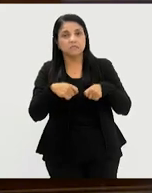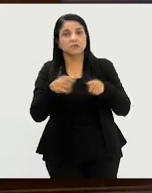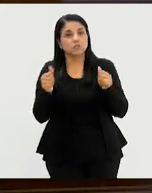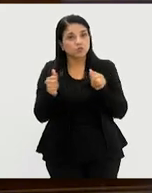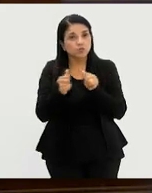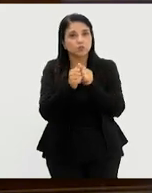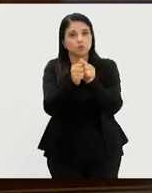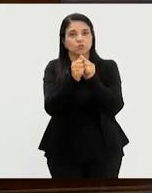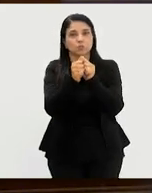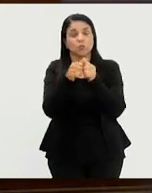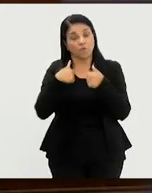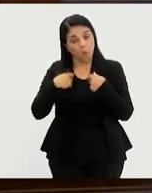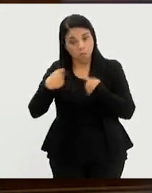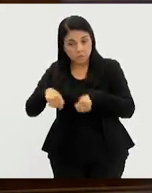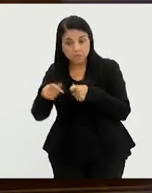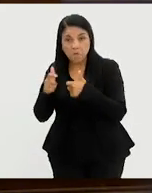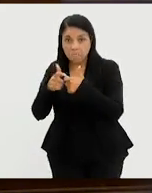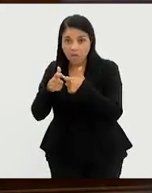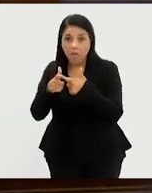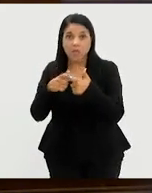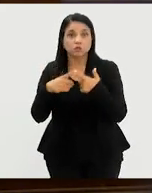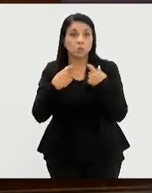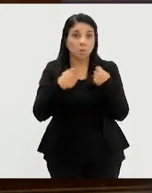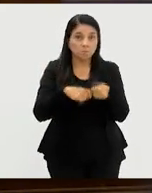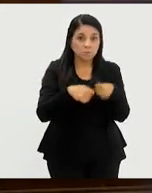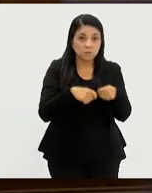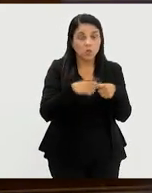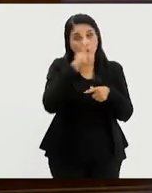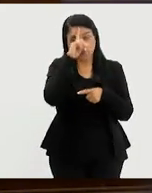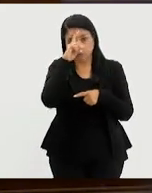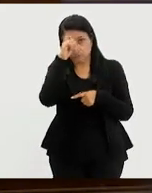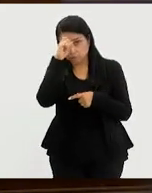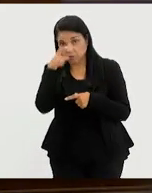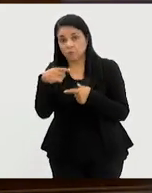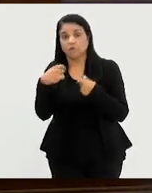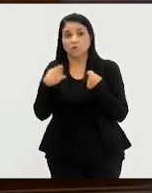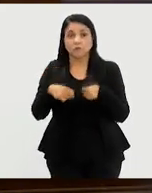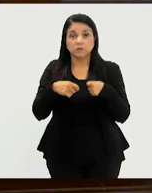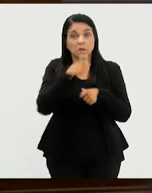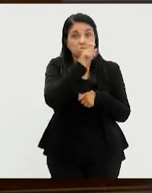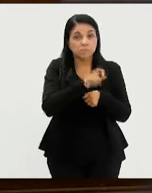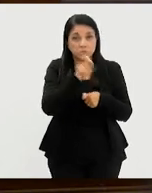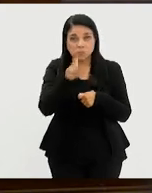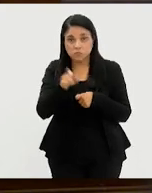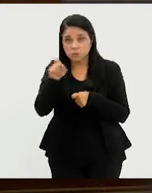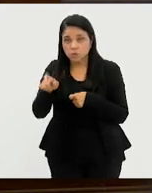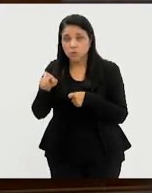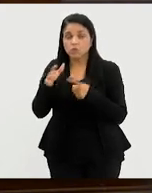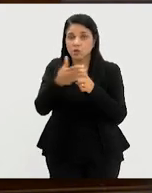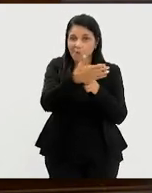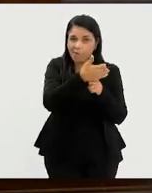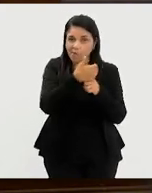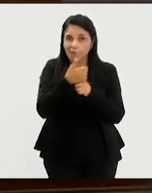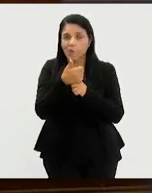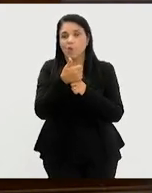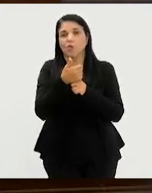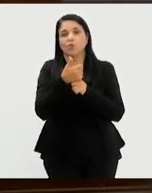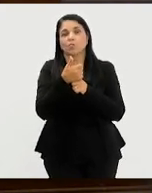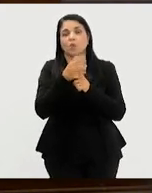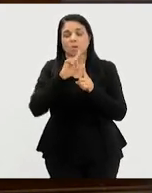vou precisar de médicos vou precisar de de de hospitais vou precisar de pessoas que acolham também essa